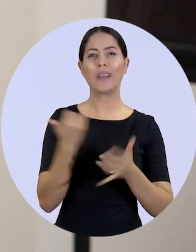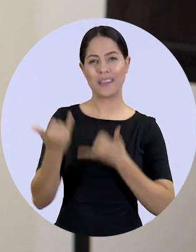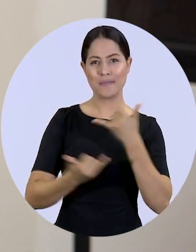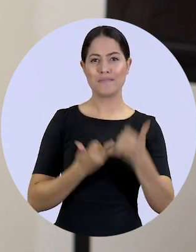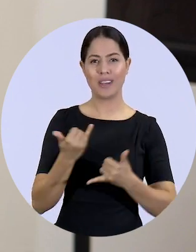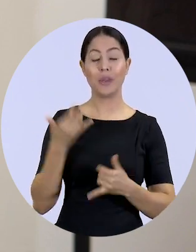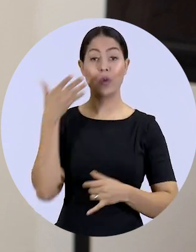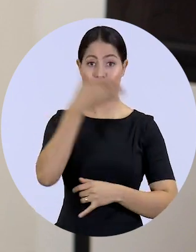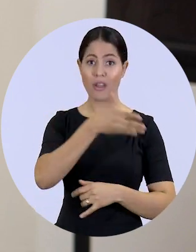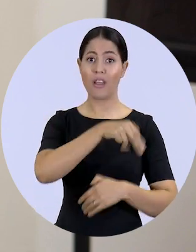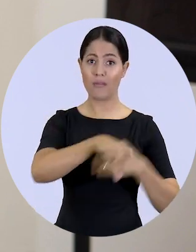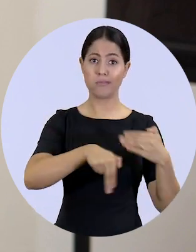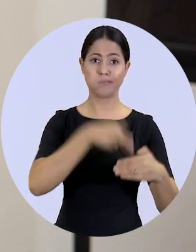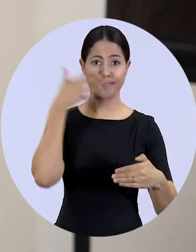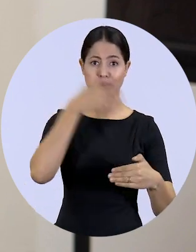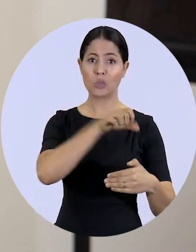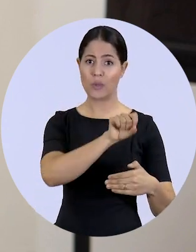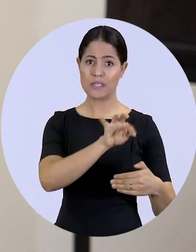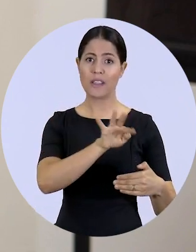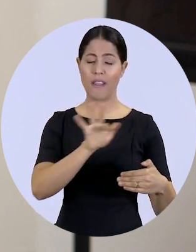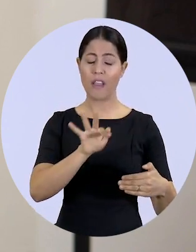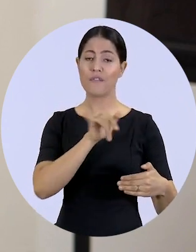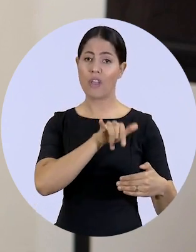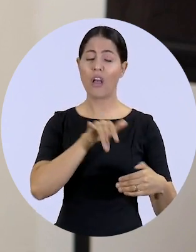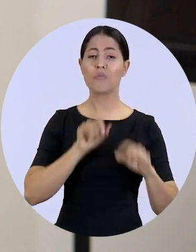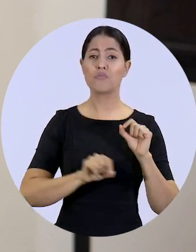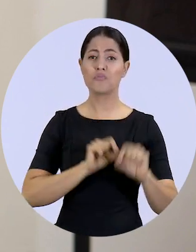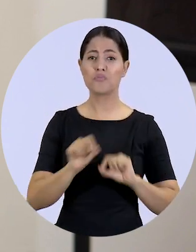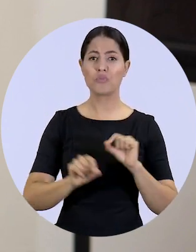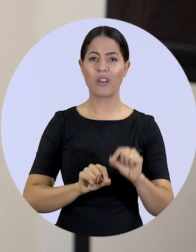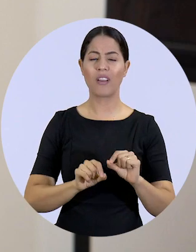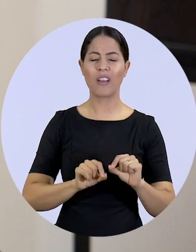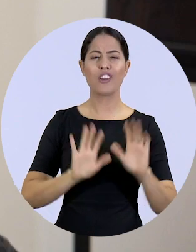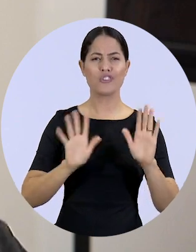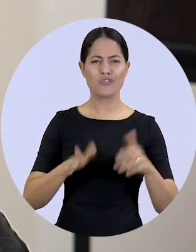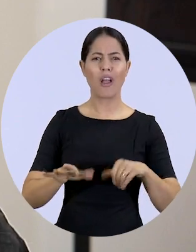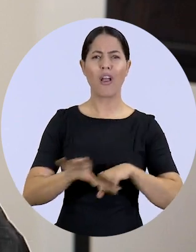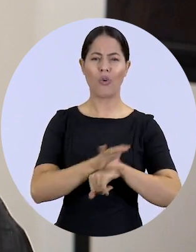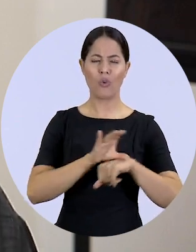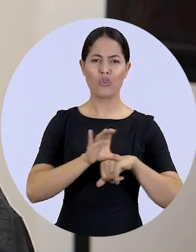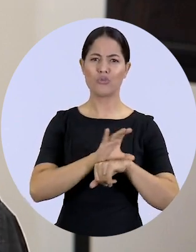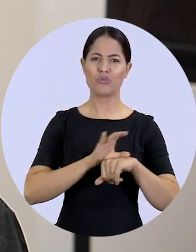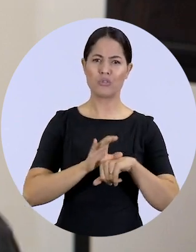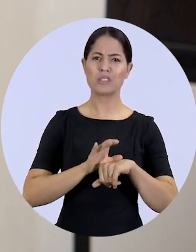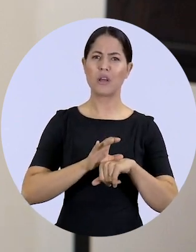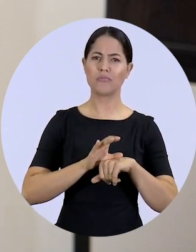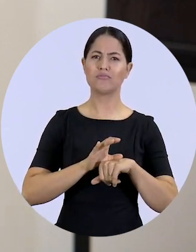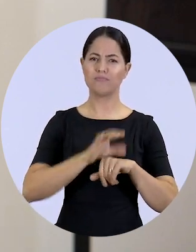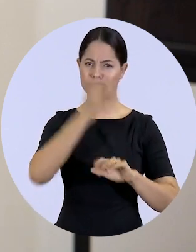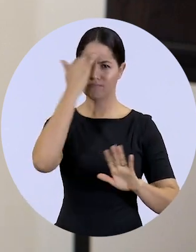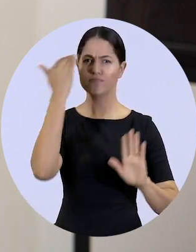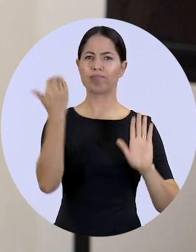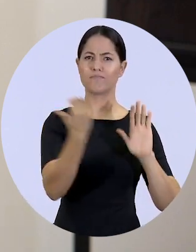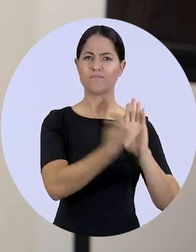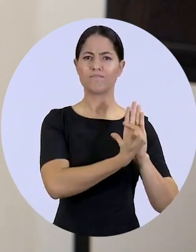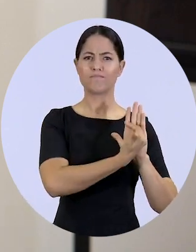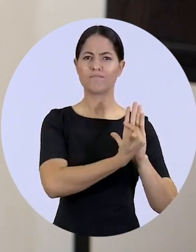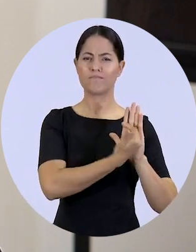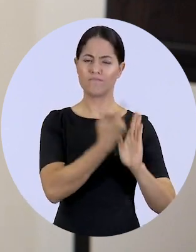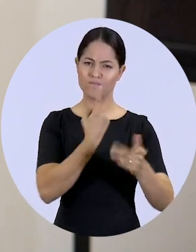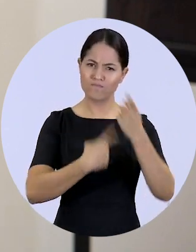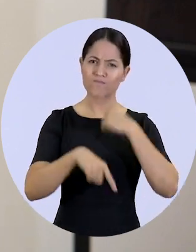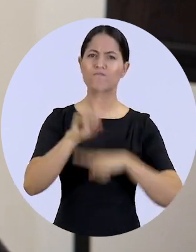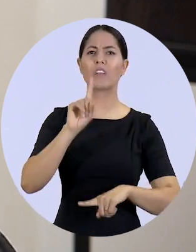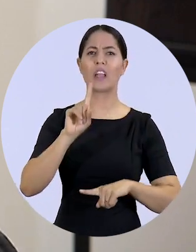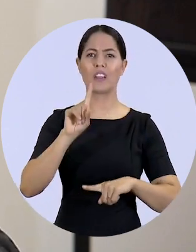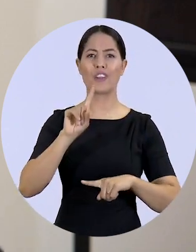da tribuna do Supremo, que hoje cumprir a Constituição passou a ser um gesto revolucionário, que acho